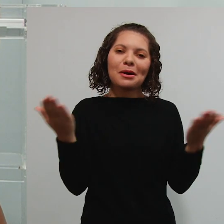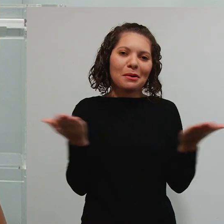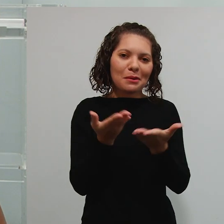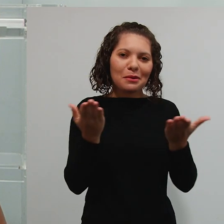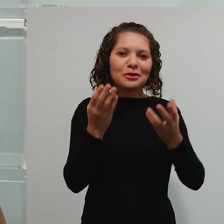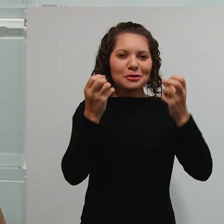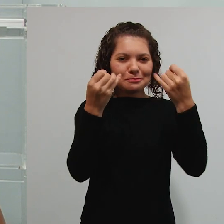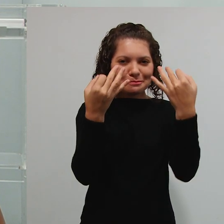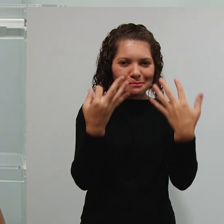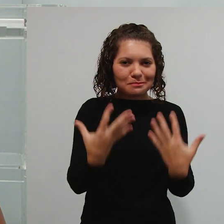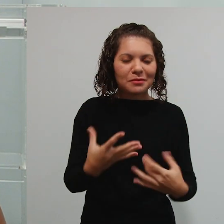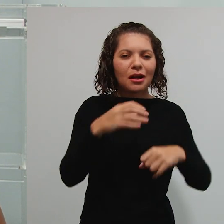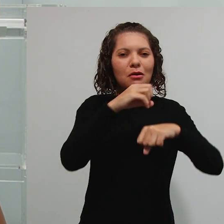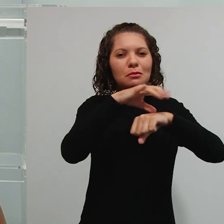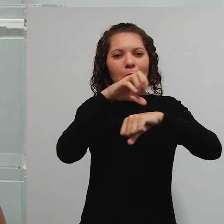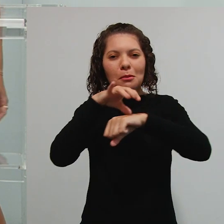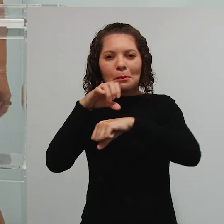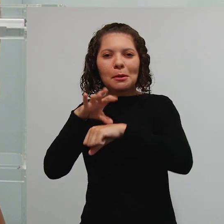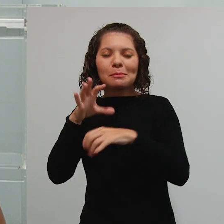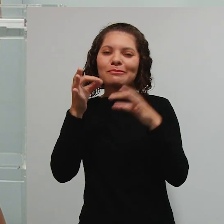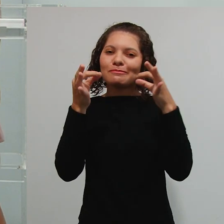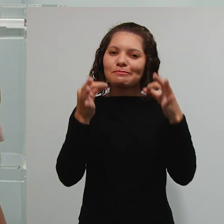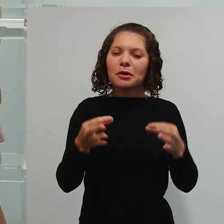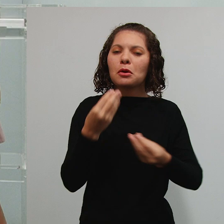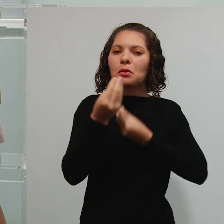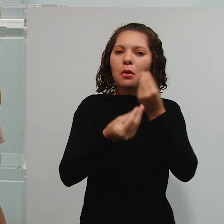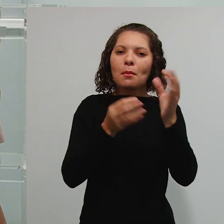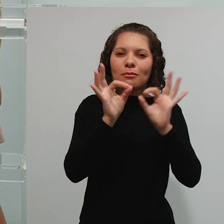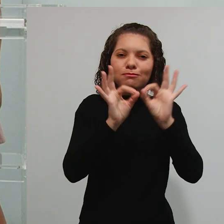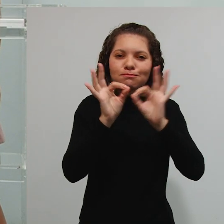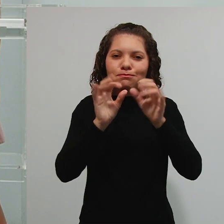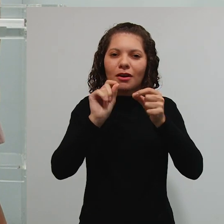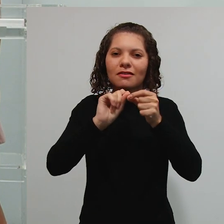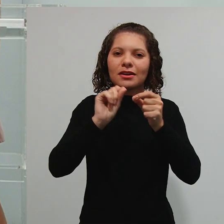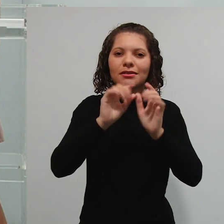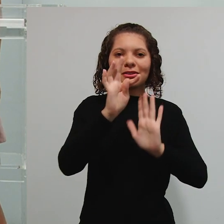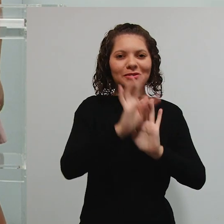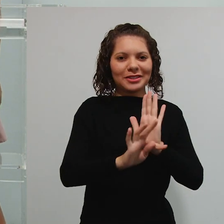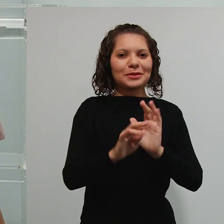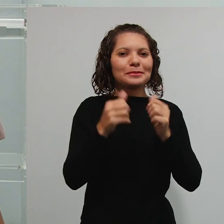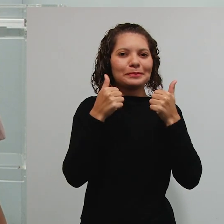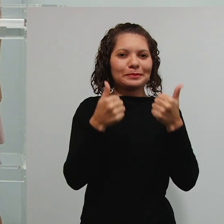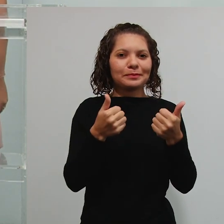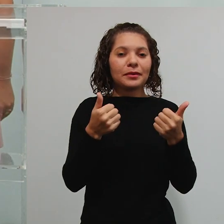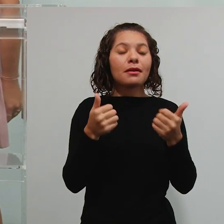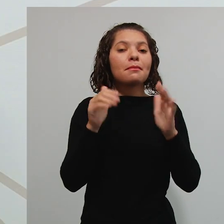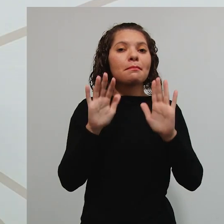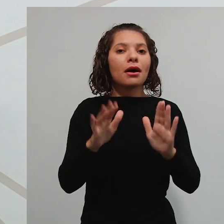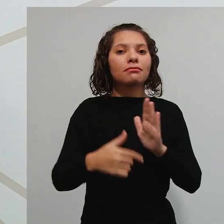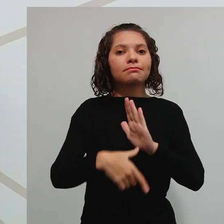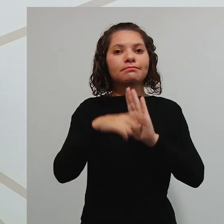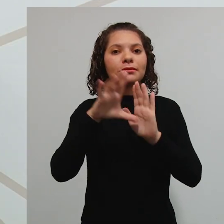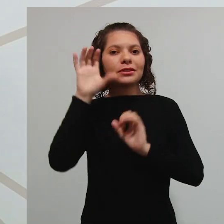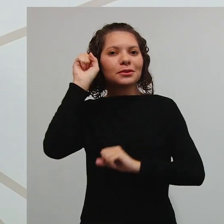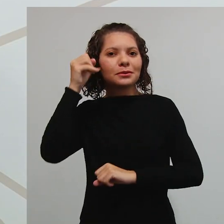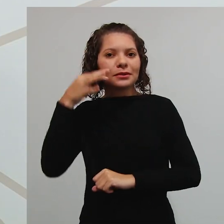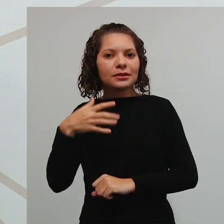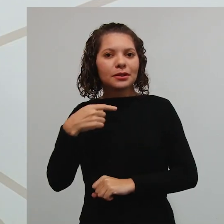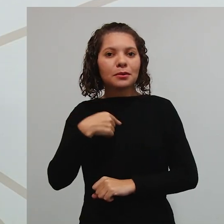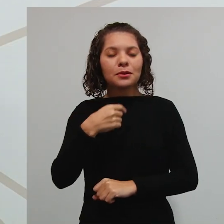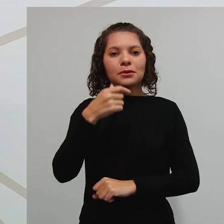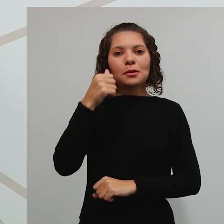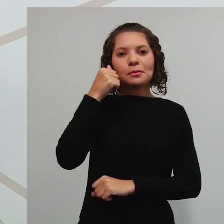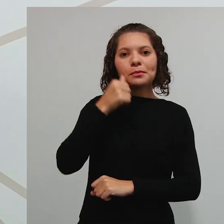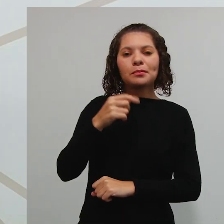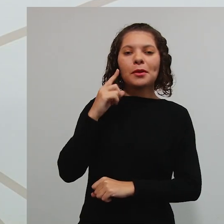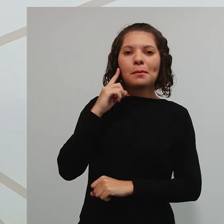vai dar algumas dicas gerais sobre como elaborar um texto. Iniciaremos com a minha audiodescrição. Eu sou uma mulher parda,